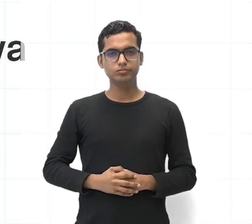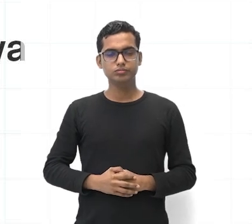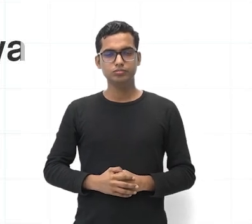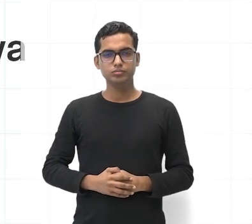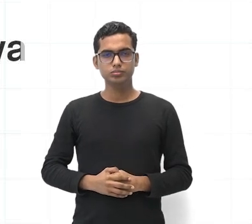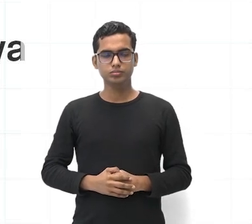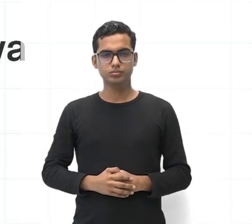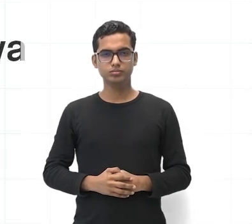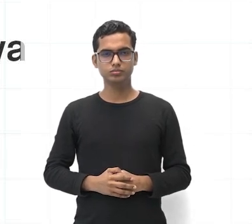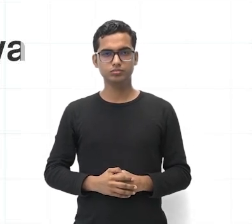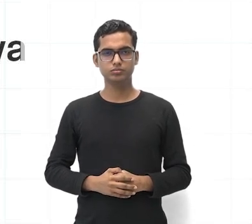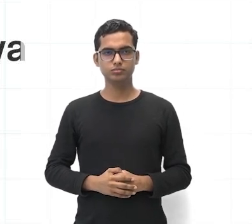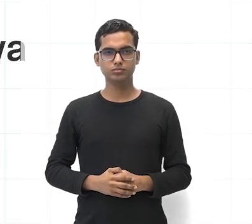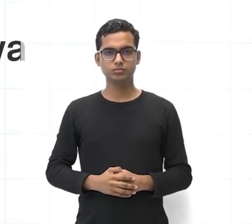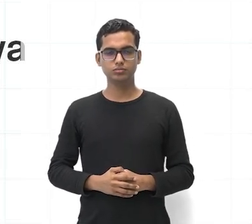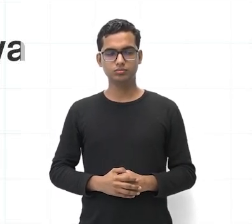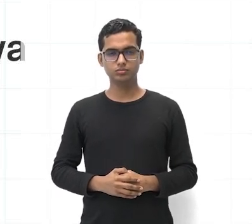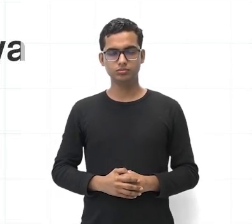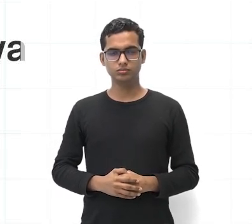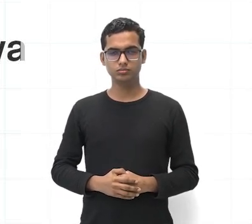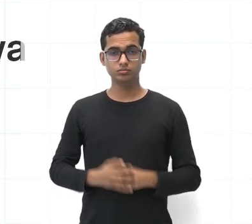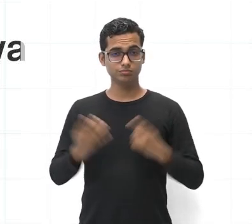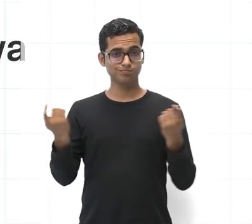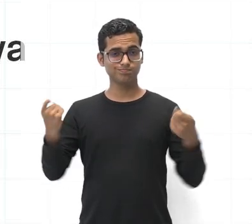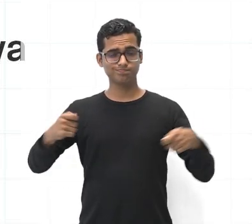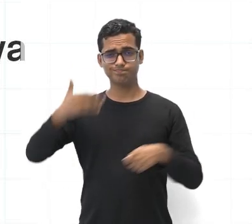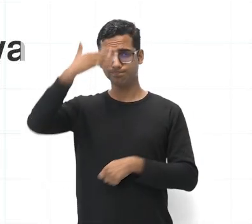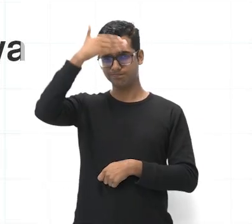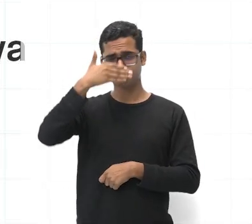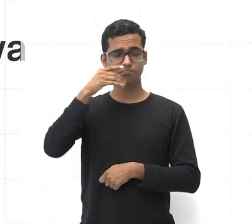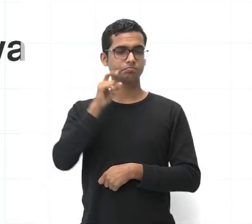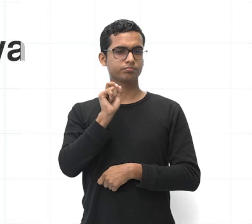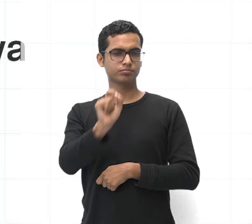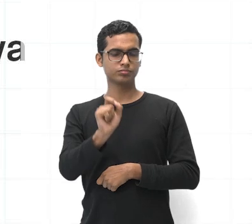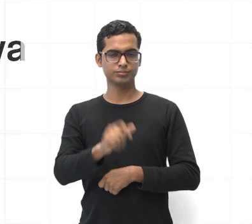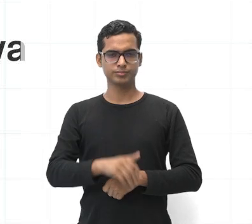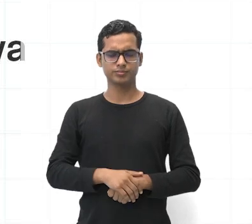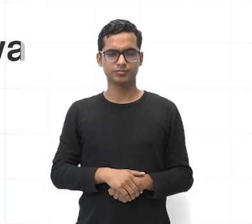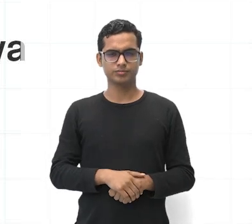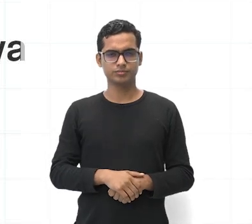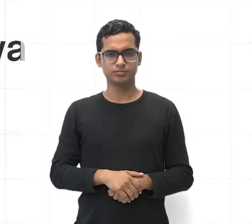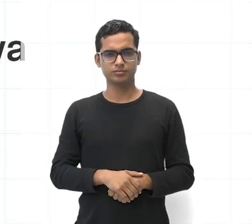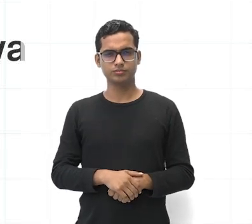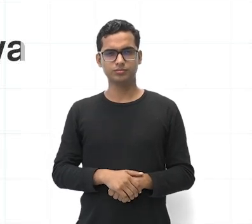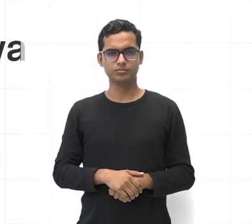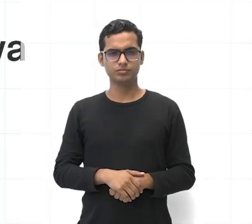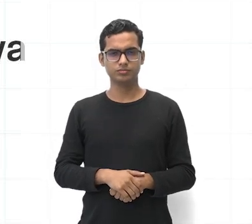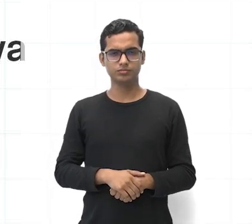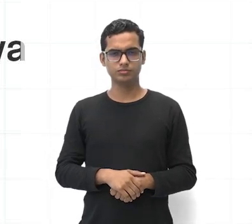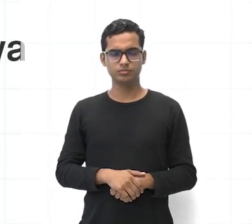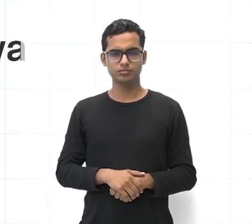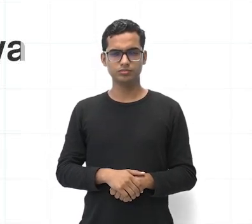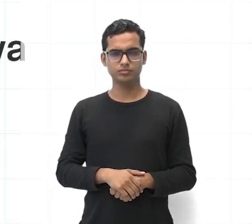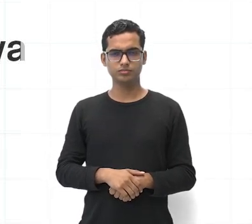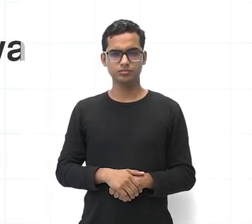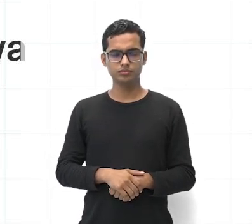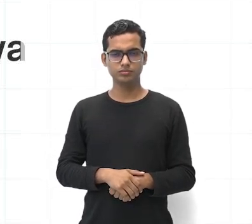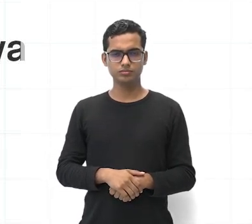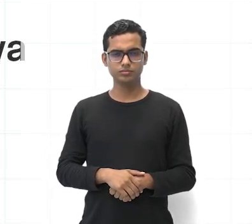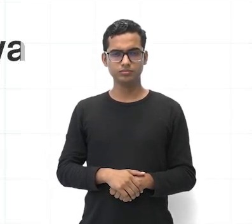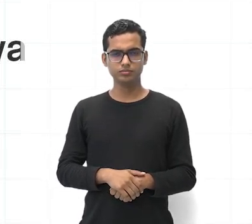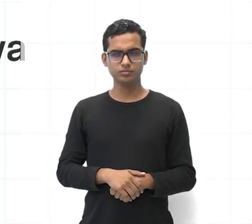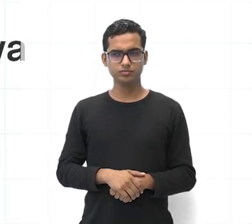E só isso comprova, professora, esse experimento? Sim, esse experimento